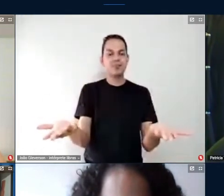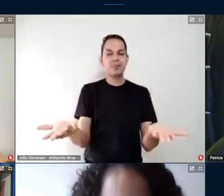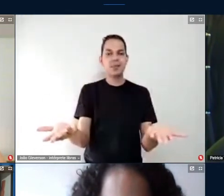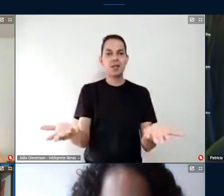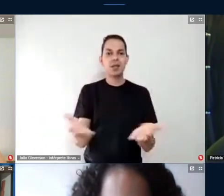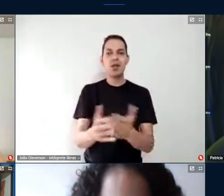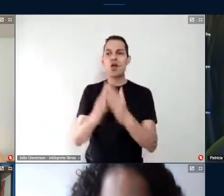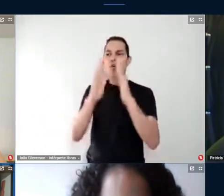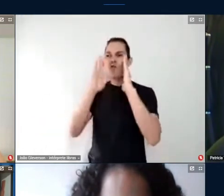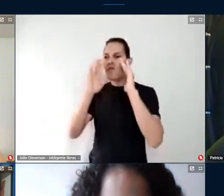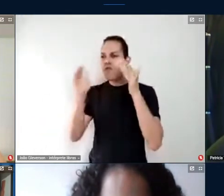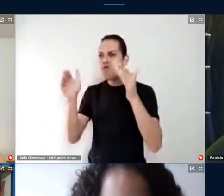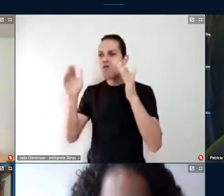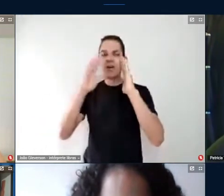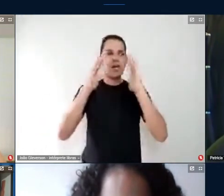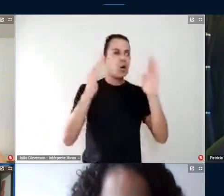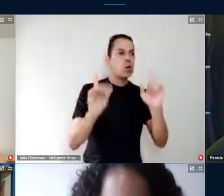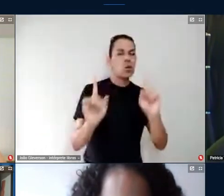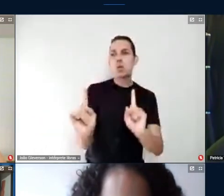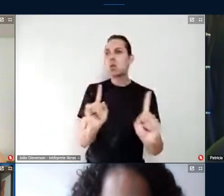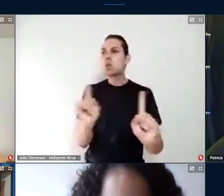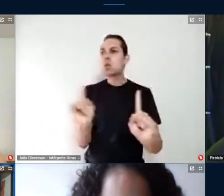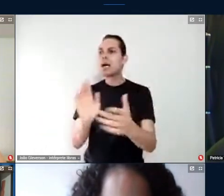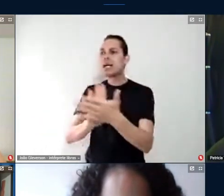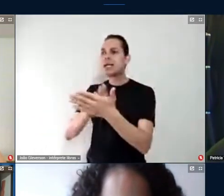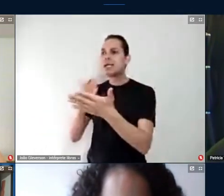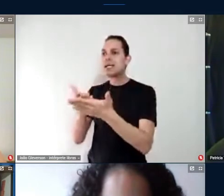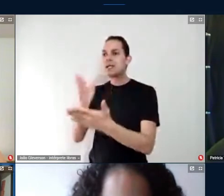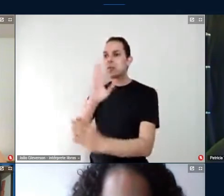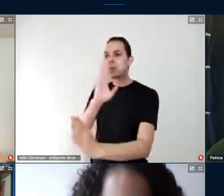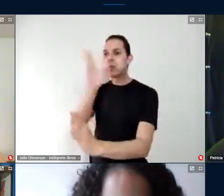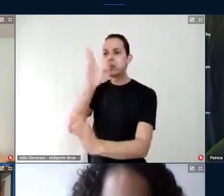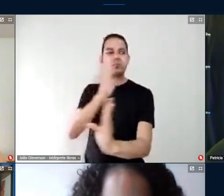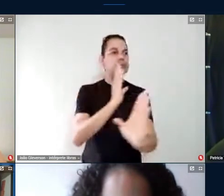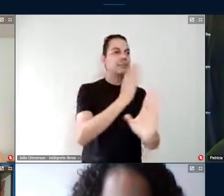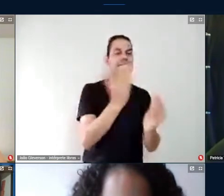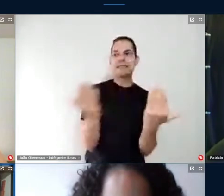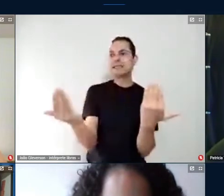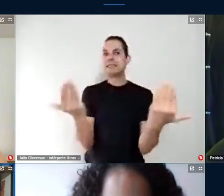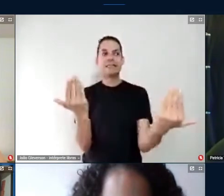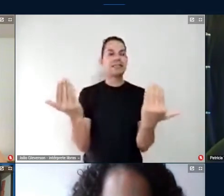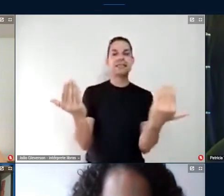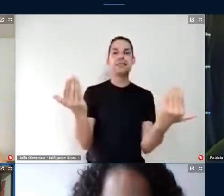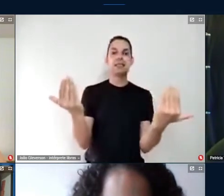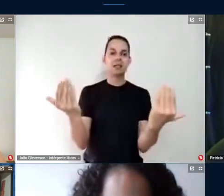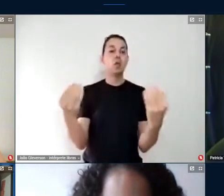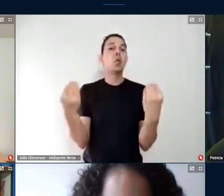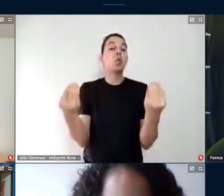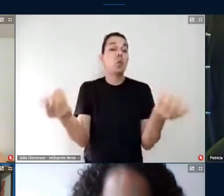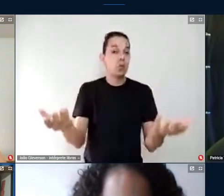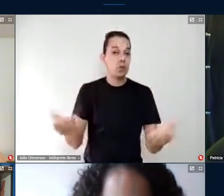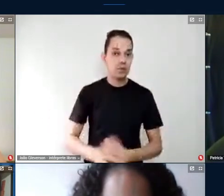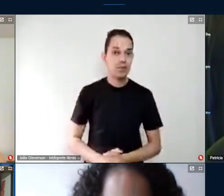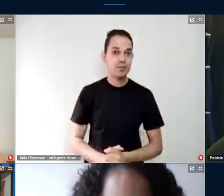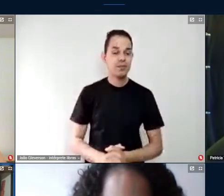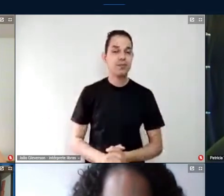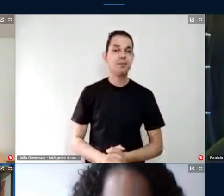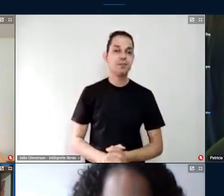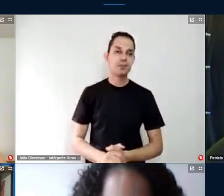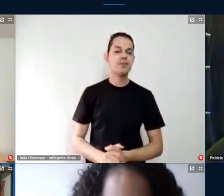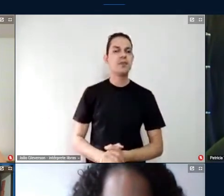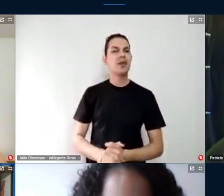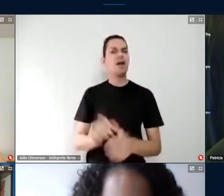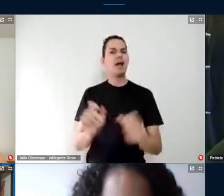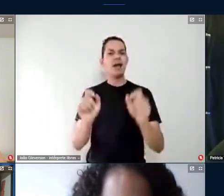foco, na minha atuação, no sentido mais humanitário, mas são questões